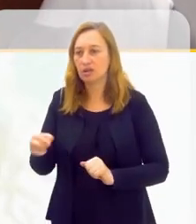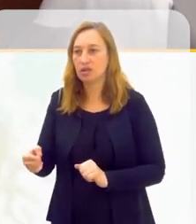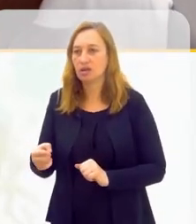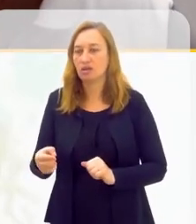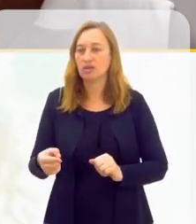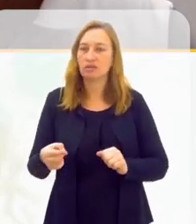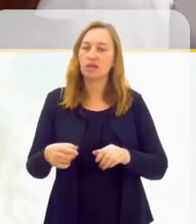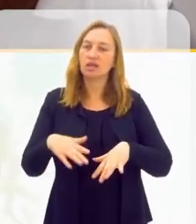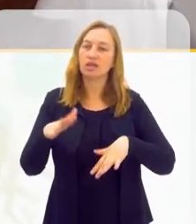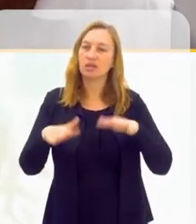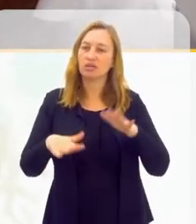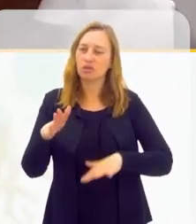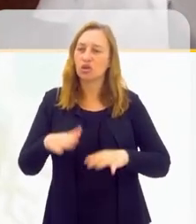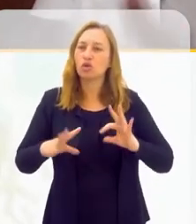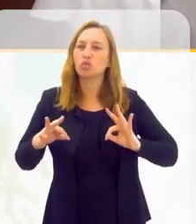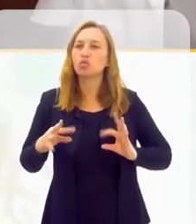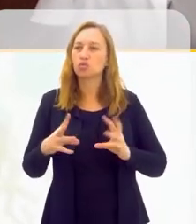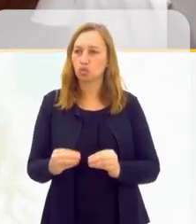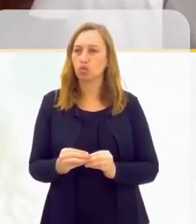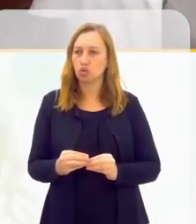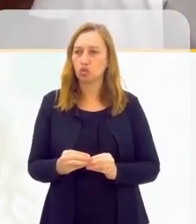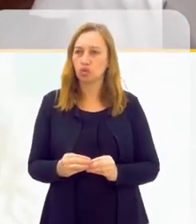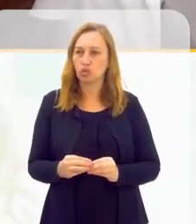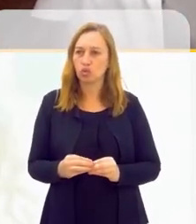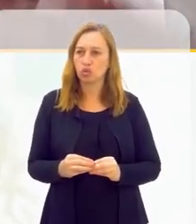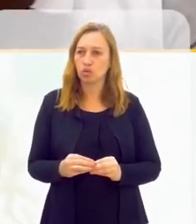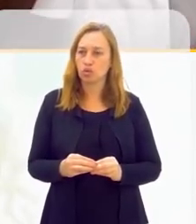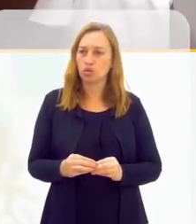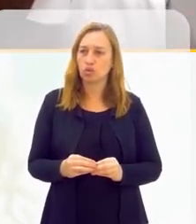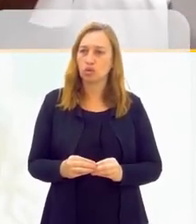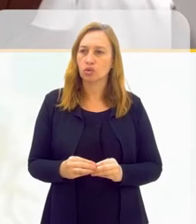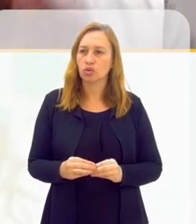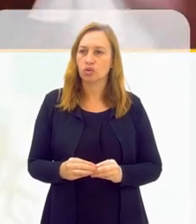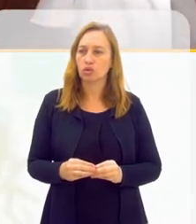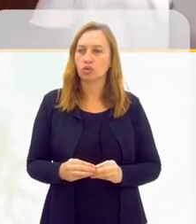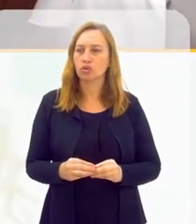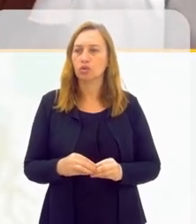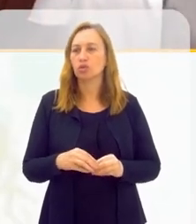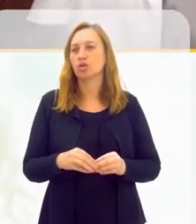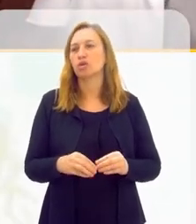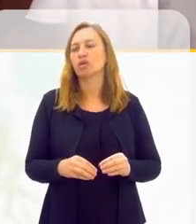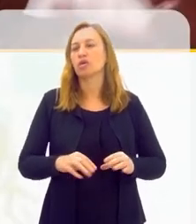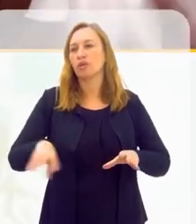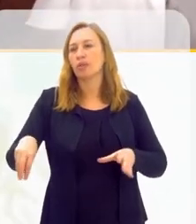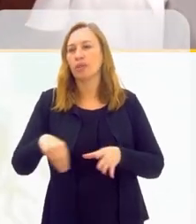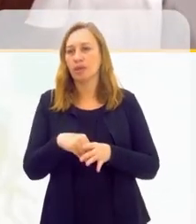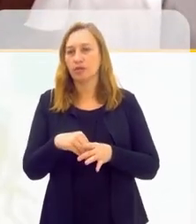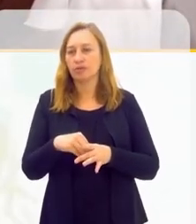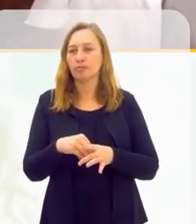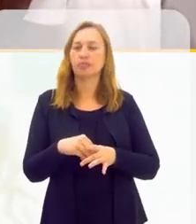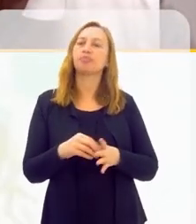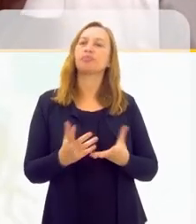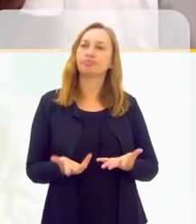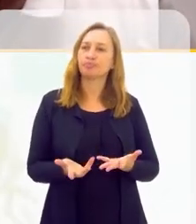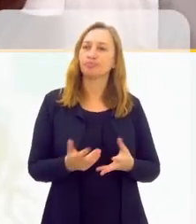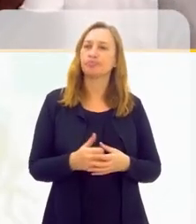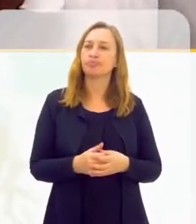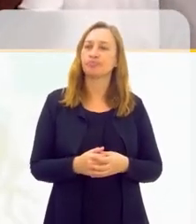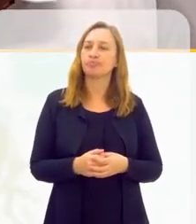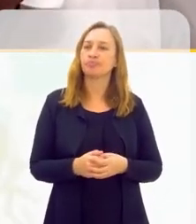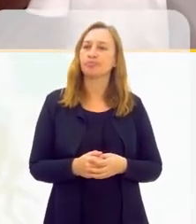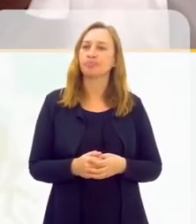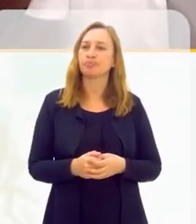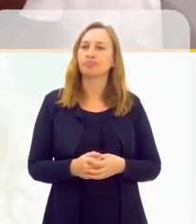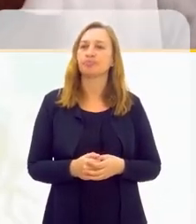tendência a ser eliminada, porque vai estar tudo englobado em desporto, no desporto numa escala, numa dimensão global,